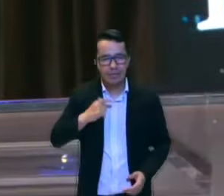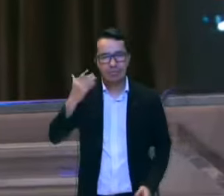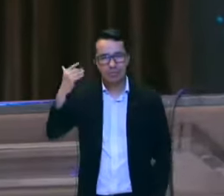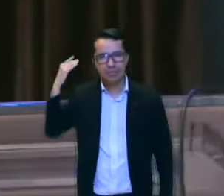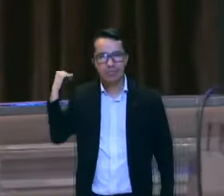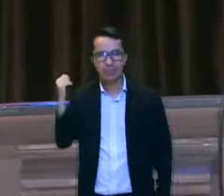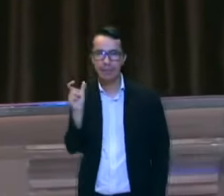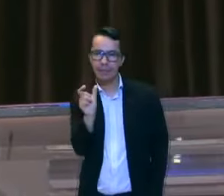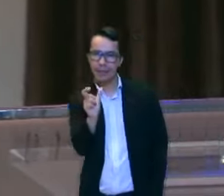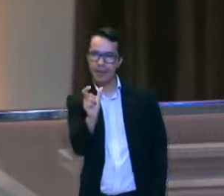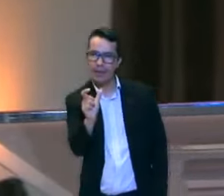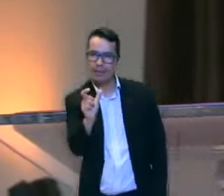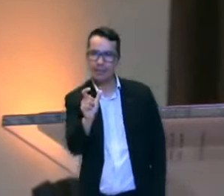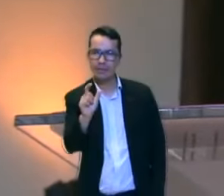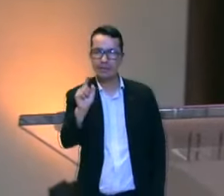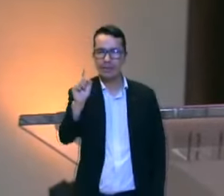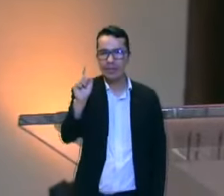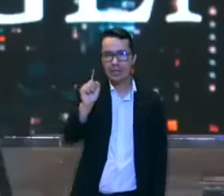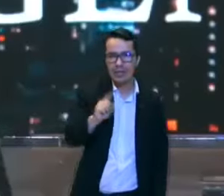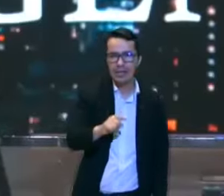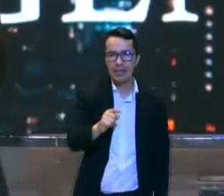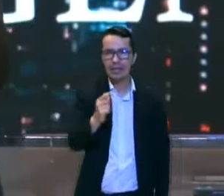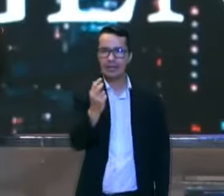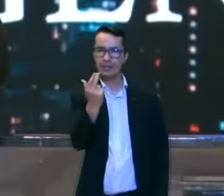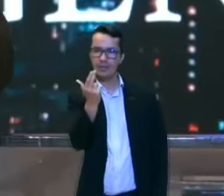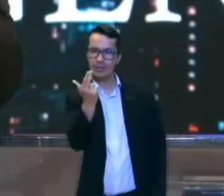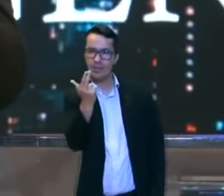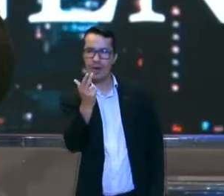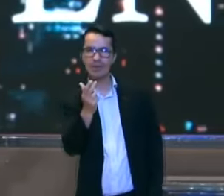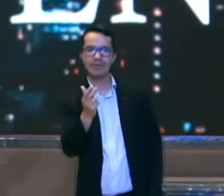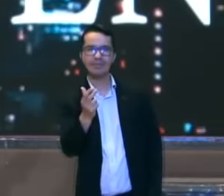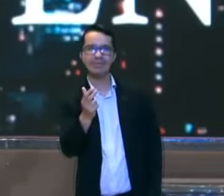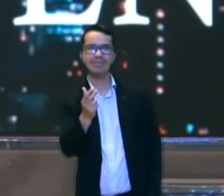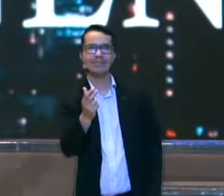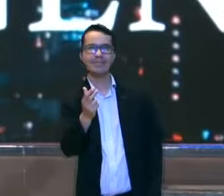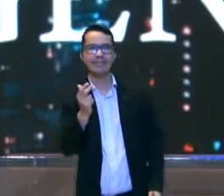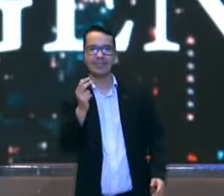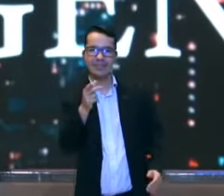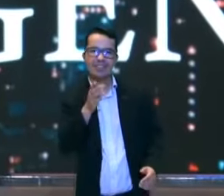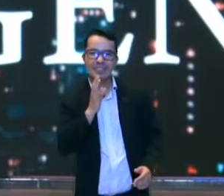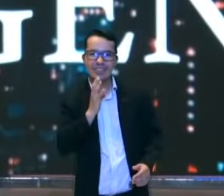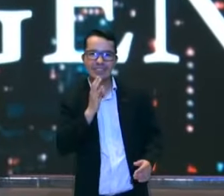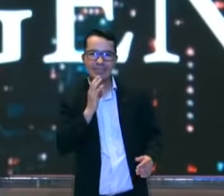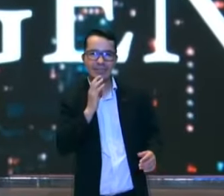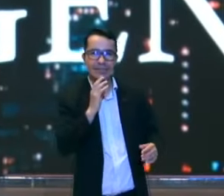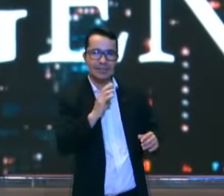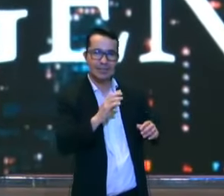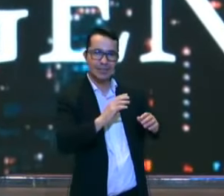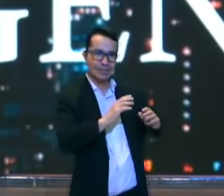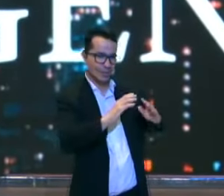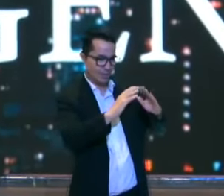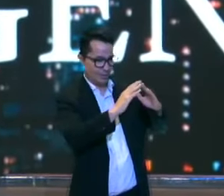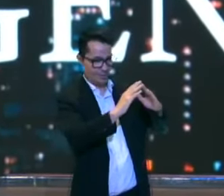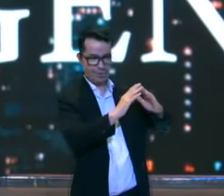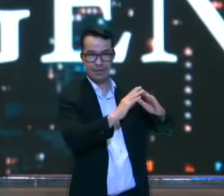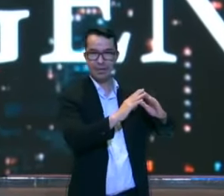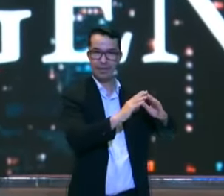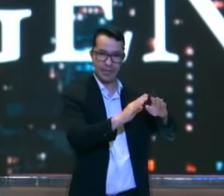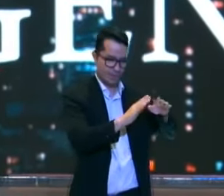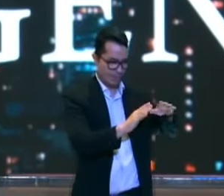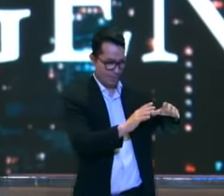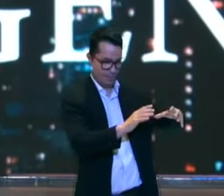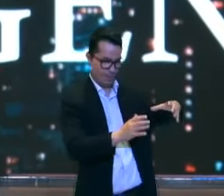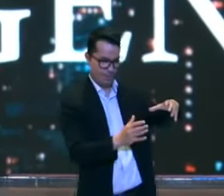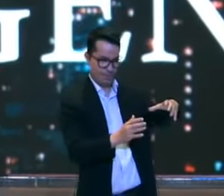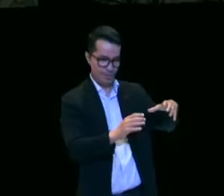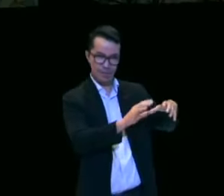era o gatilho da arapuca. Sabe a madeirinha que segura? O